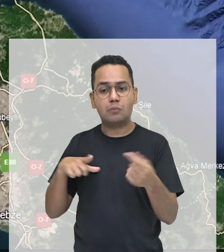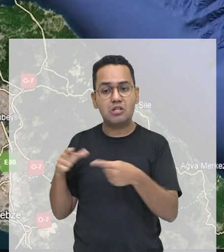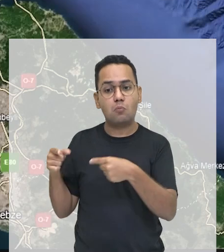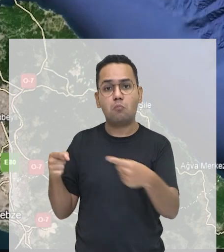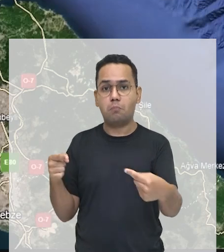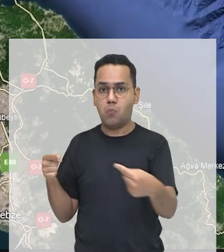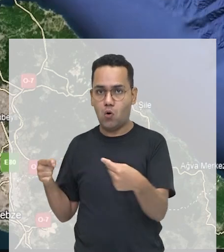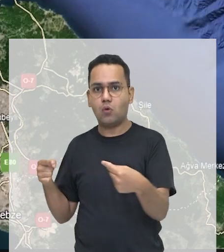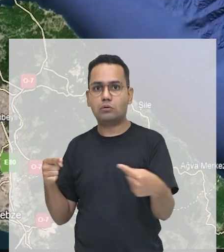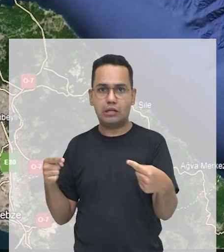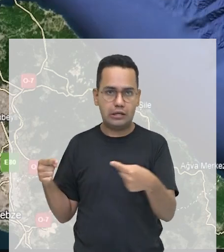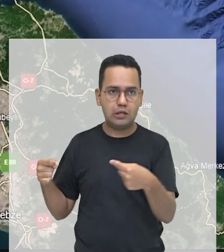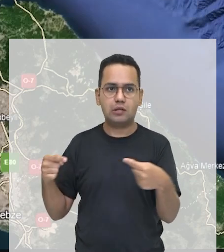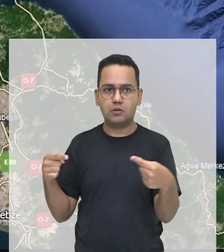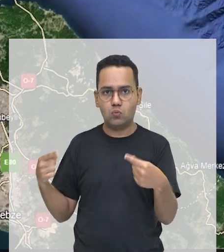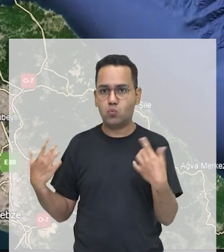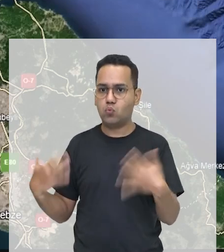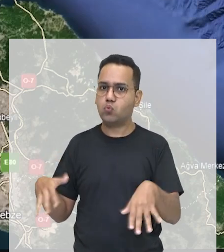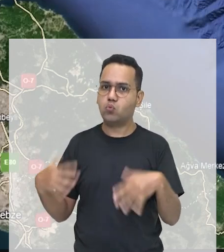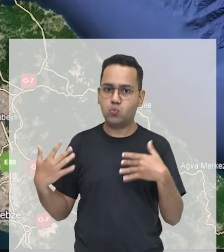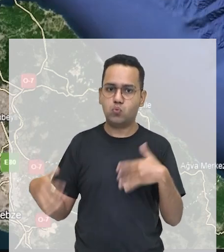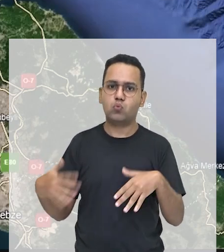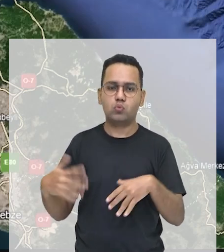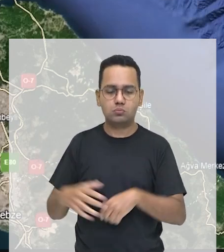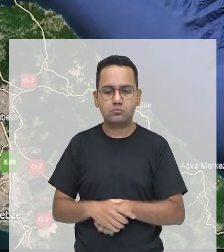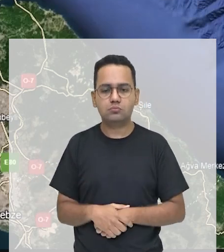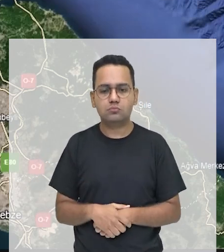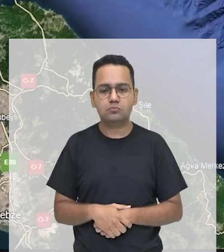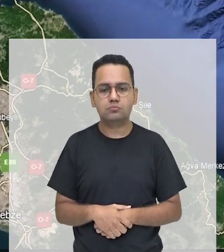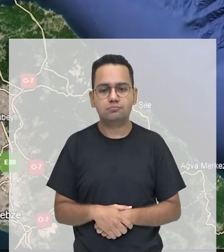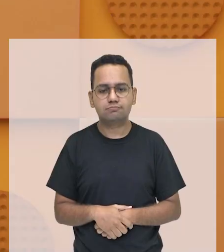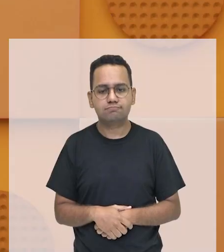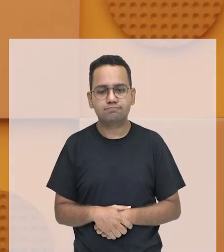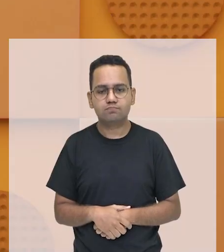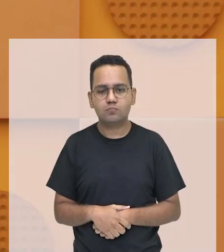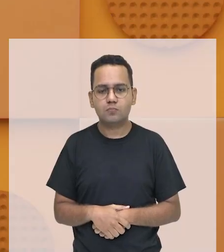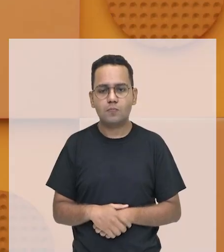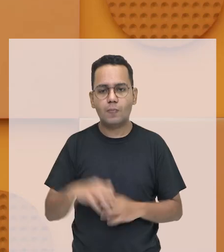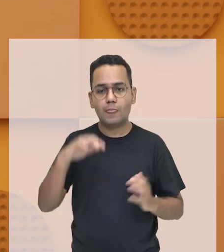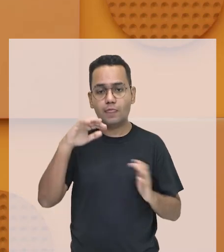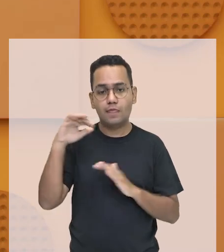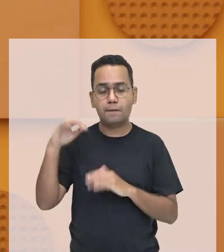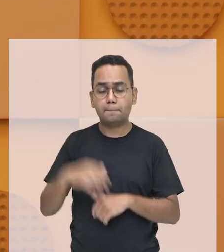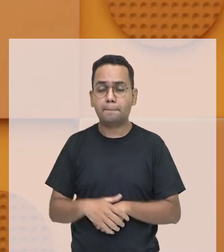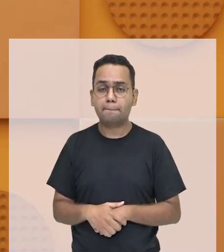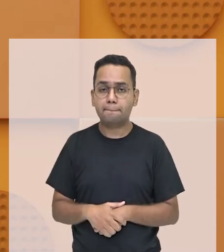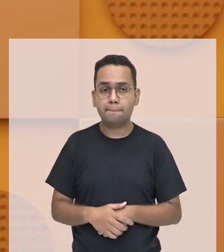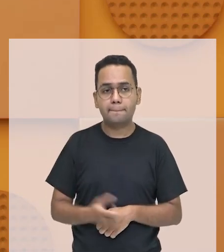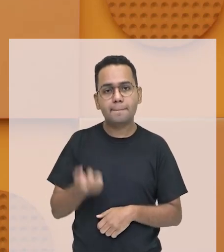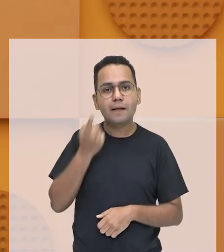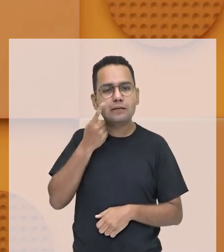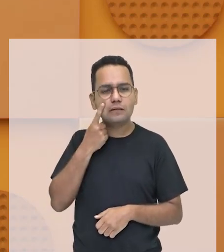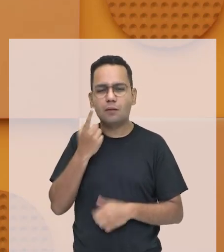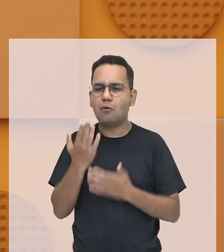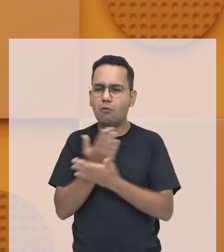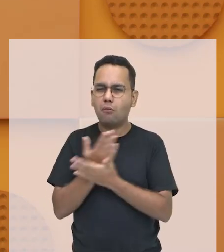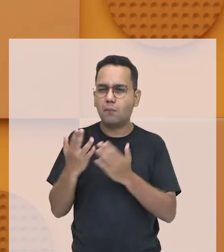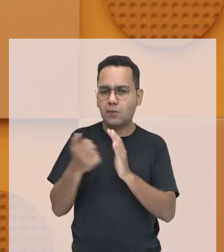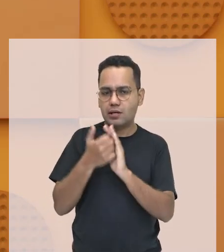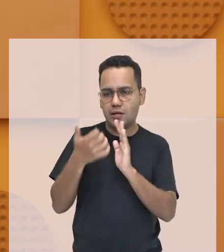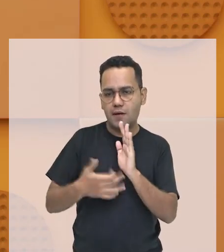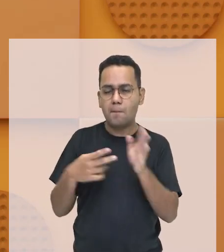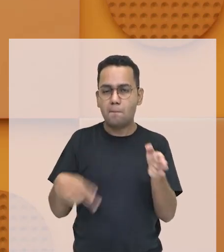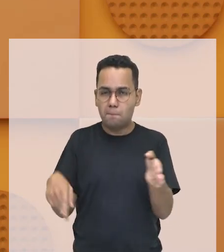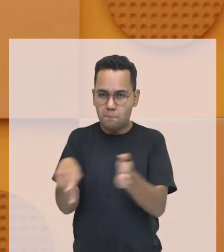também bastante extensa. Vamos ver aqui alguns detalhes sobre essa parte, algumas características